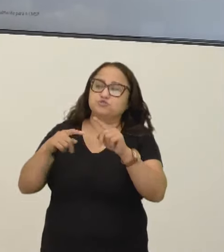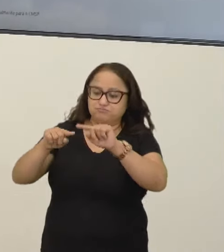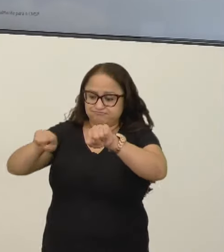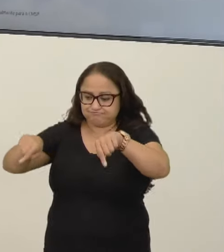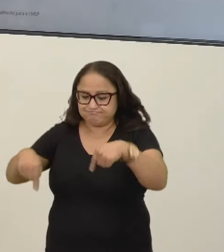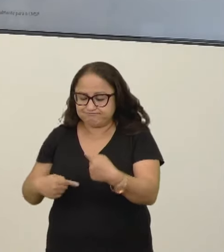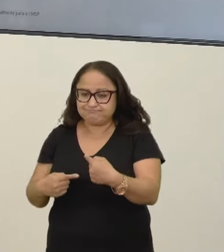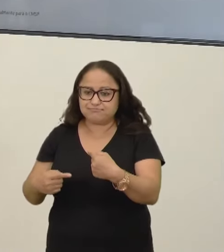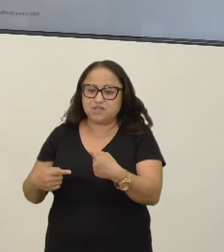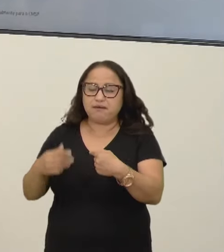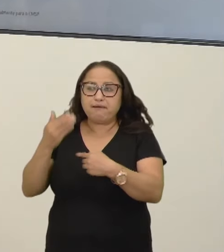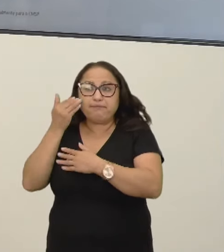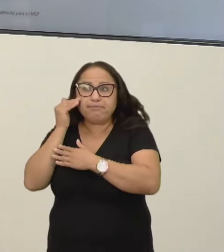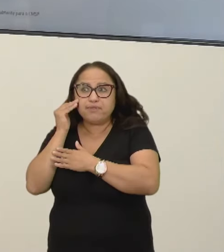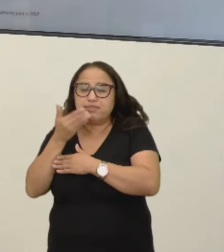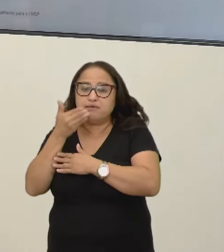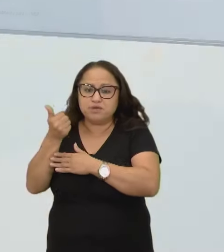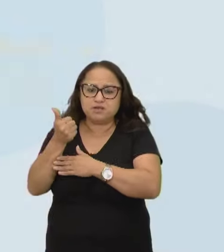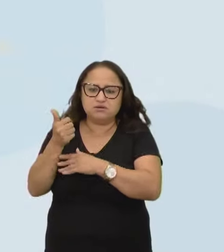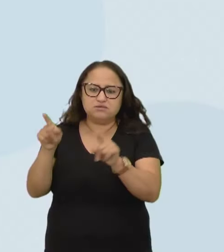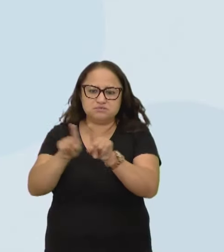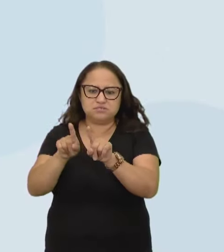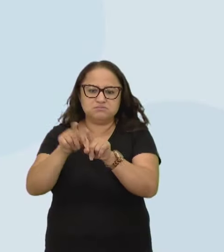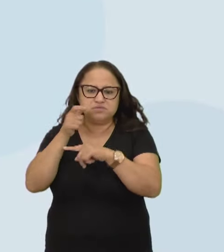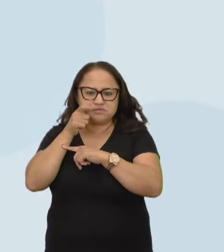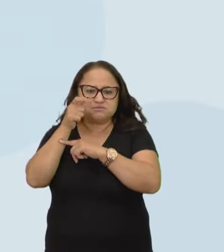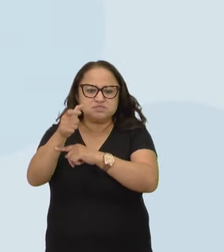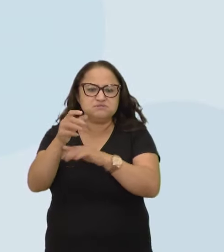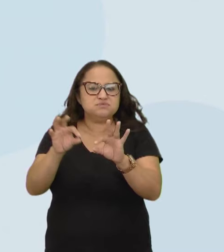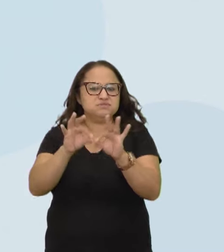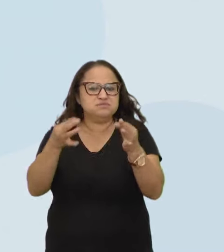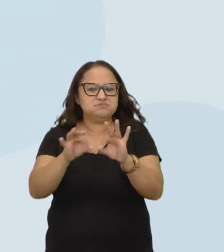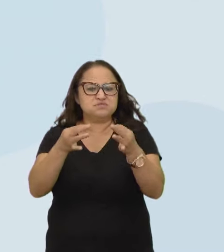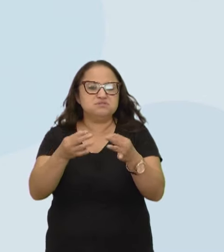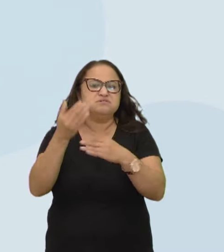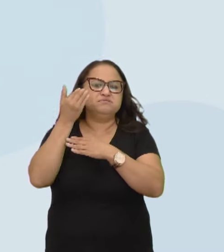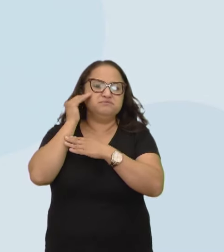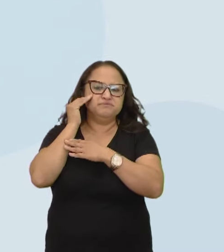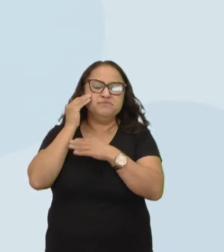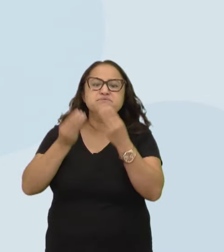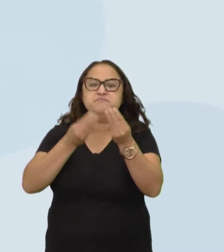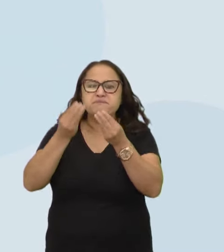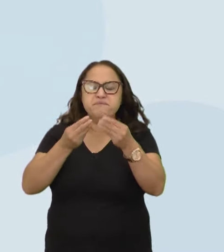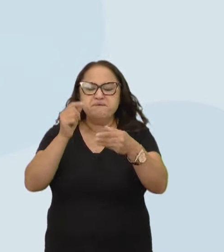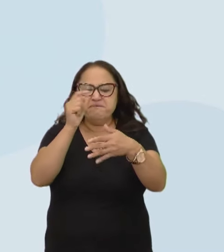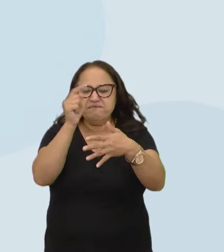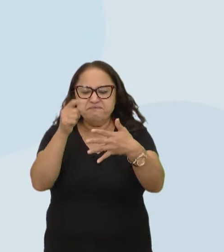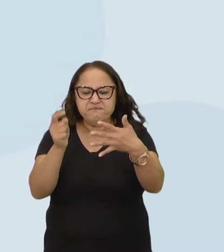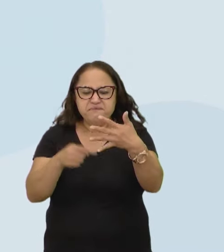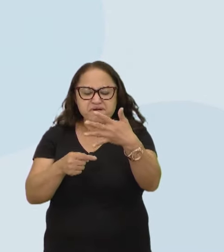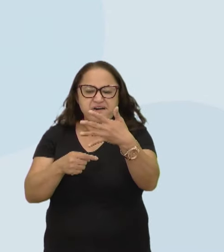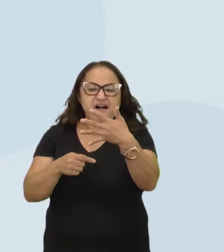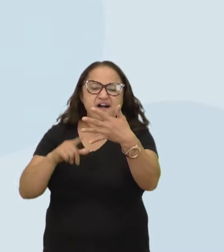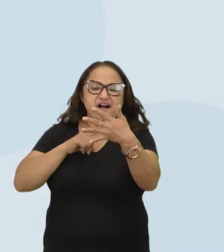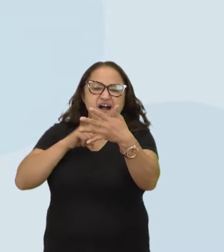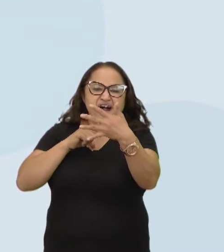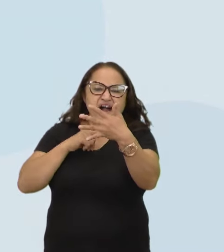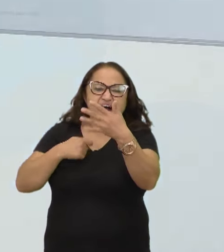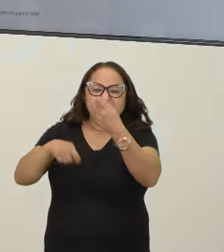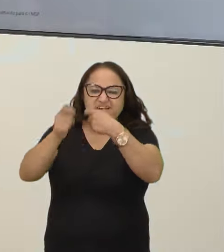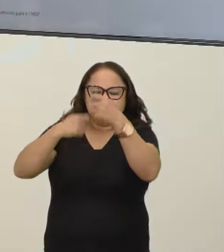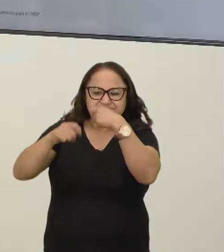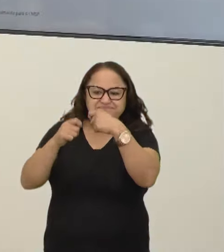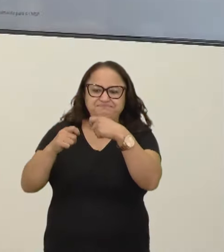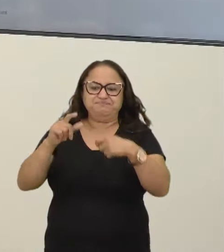está acontecendo. E também observamos como, através de simplificações, podemos entender alguns elementos muito importantes da economia com o nosso